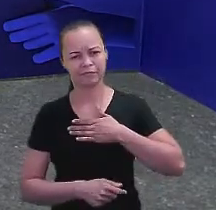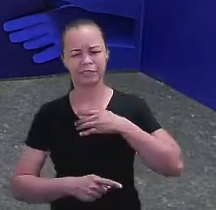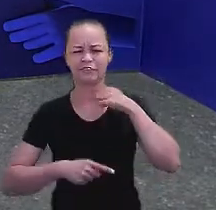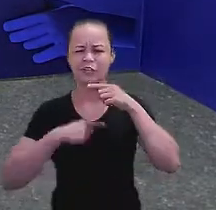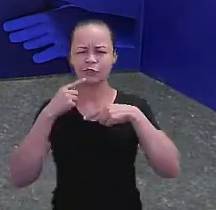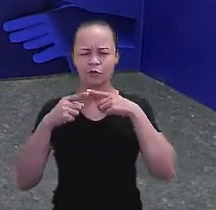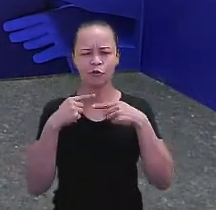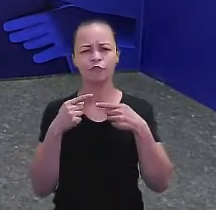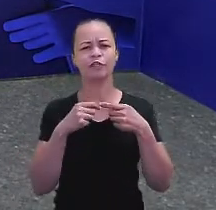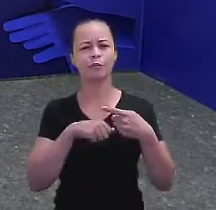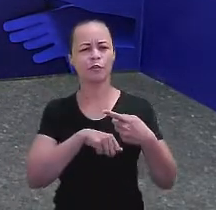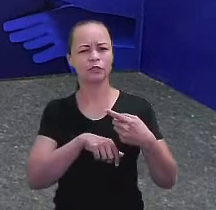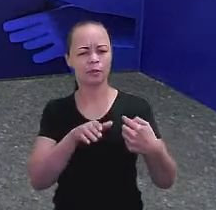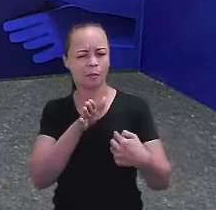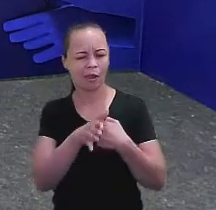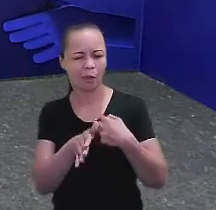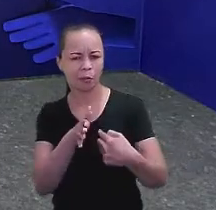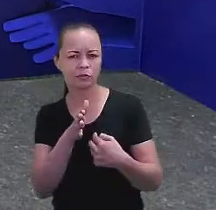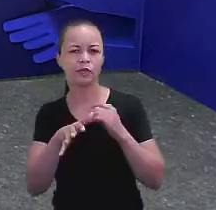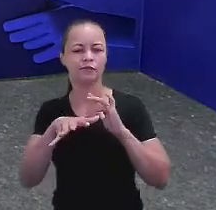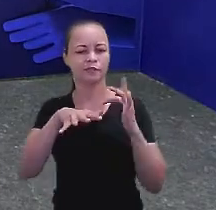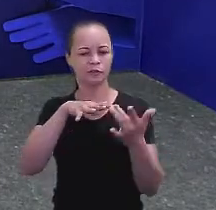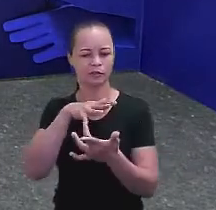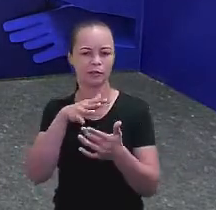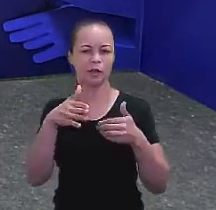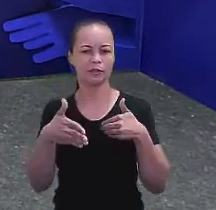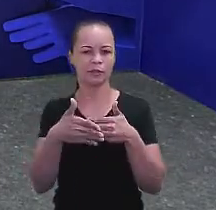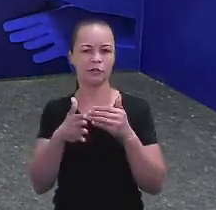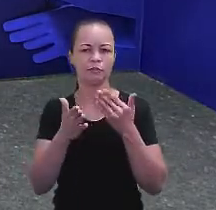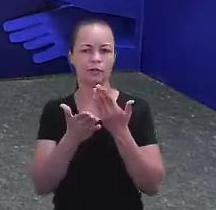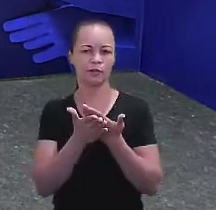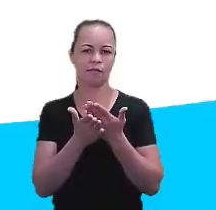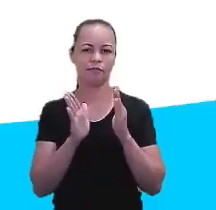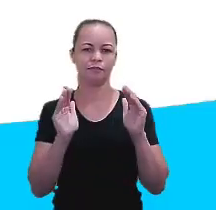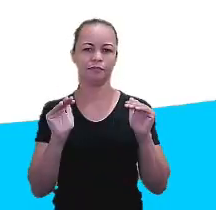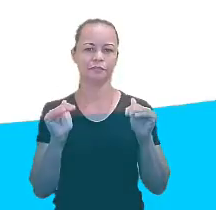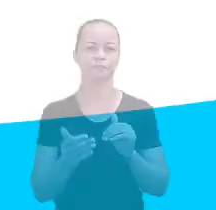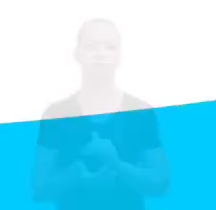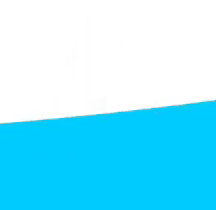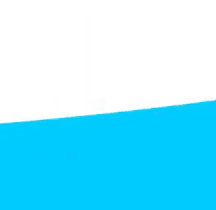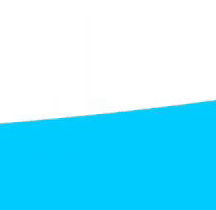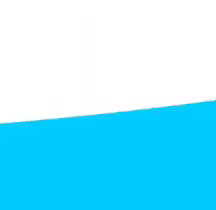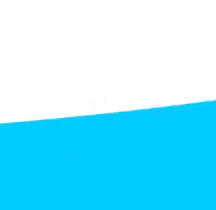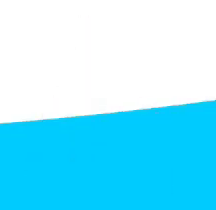me procurar lá nas redes sociais, tá certo? Até a próxima aula.